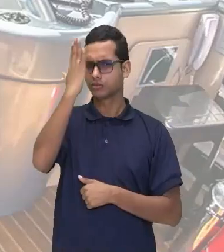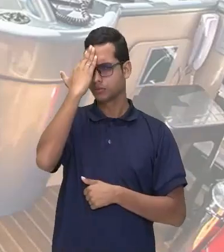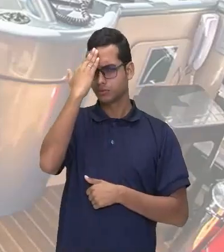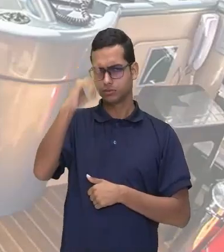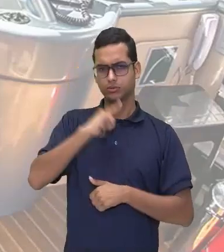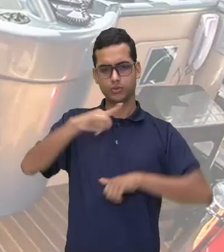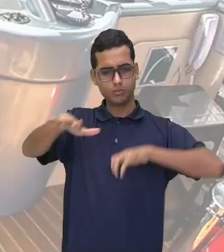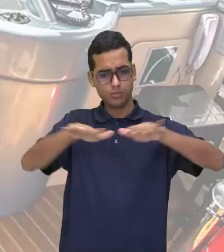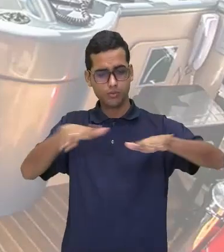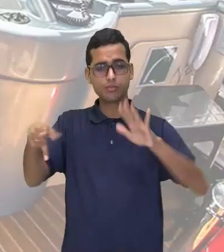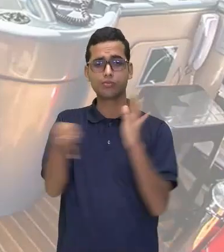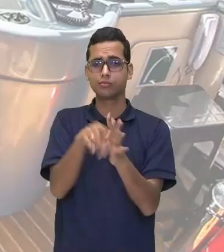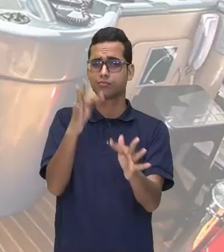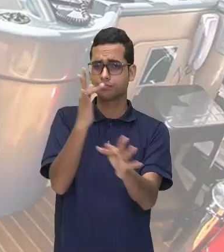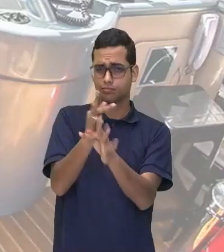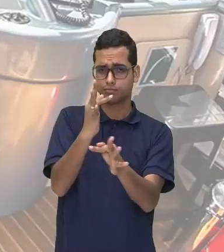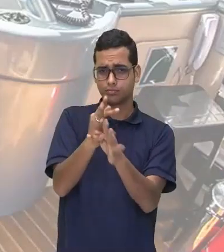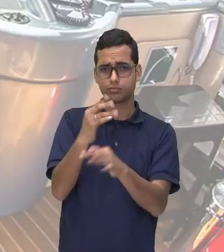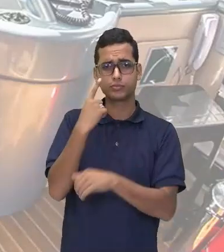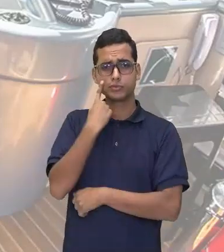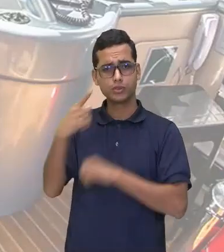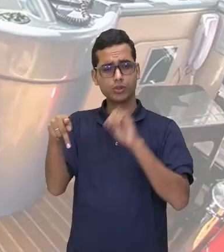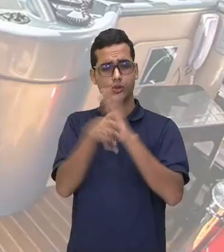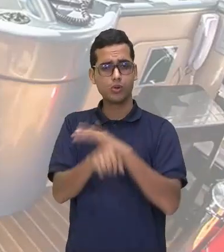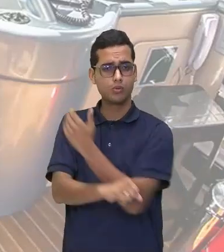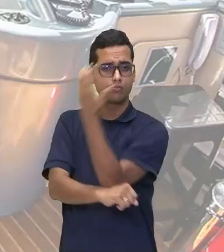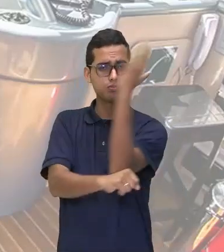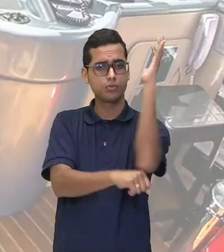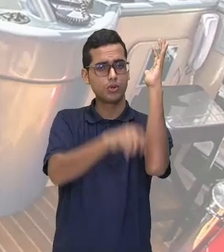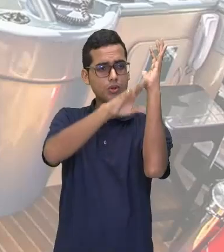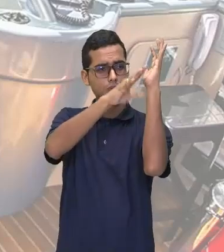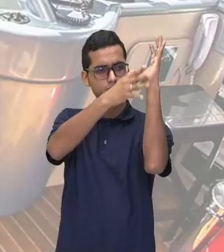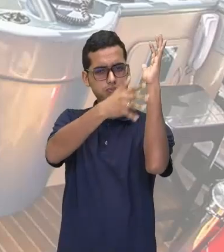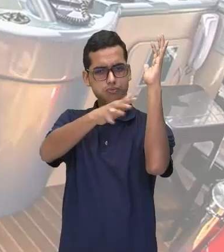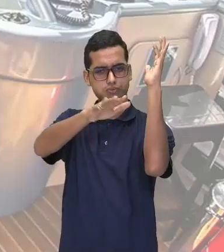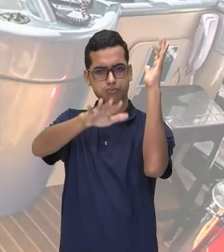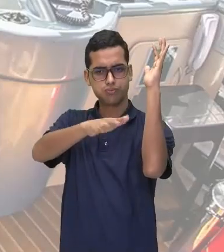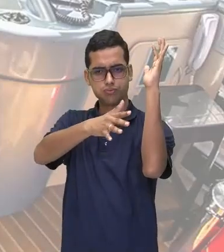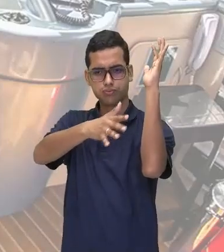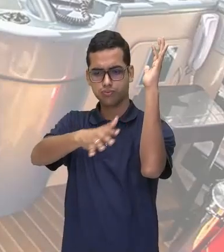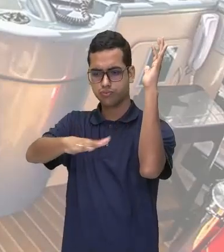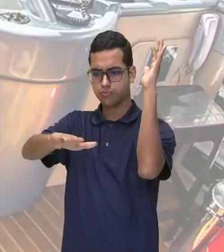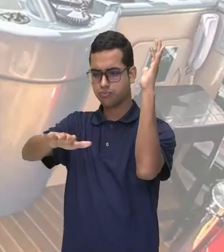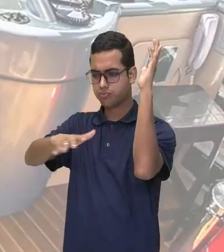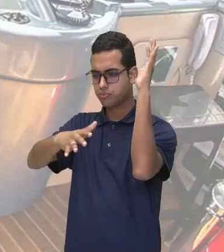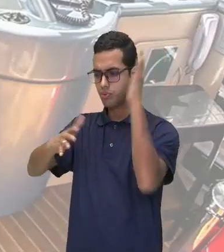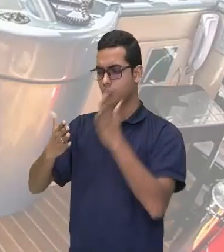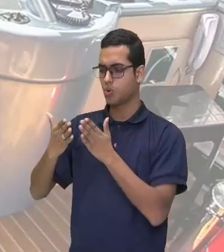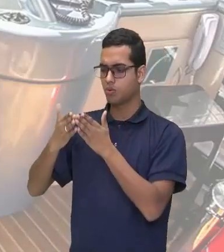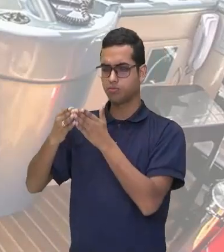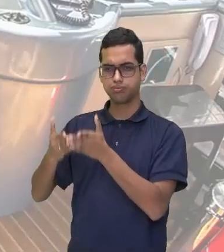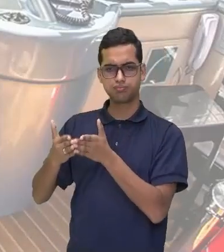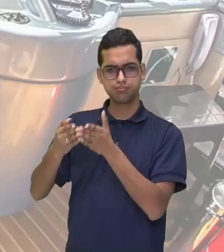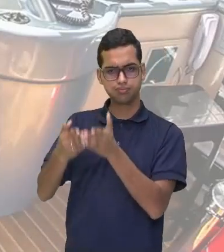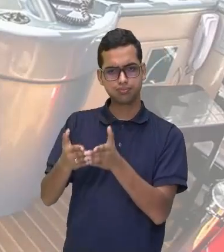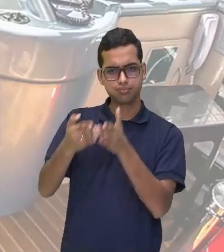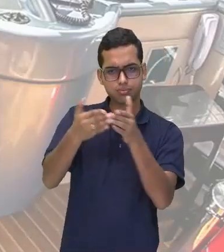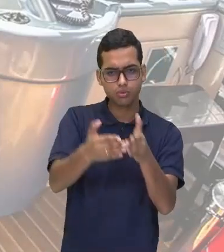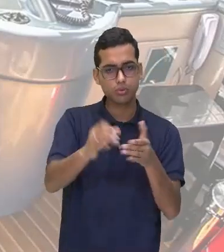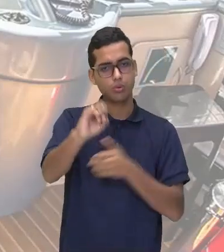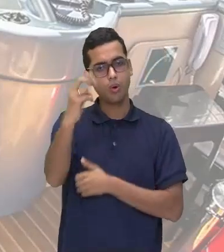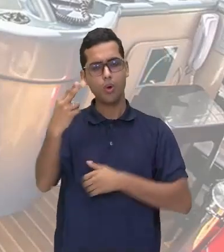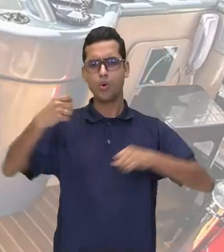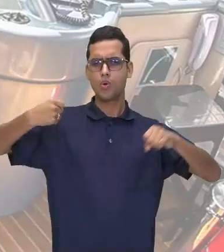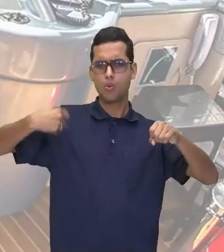na física. Já viram uma folha caindo devagar? Um barco navegando? Ou uma moto passando